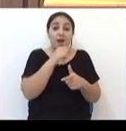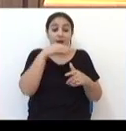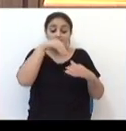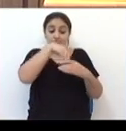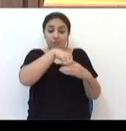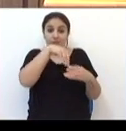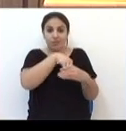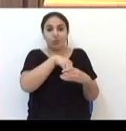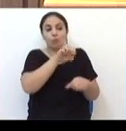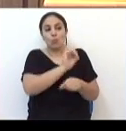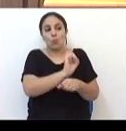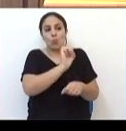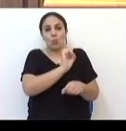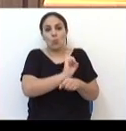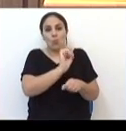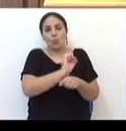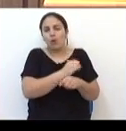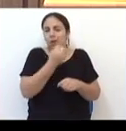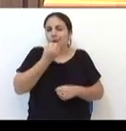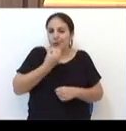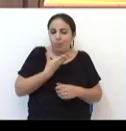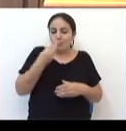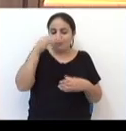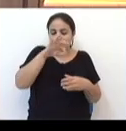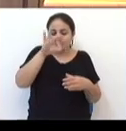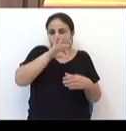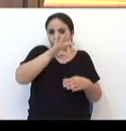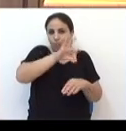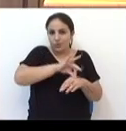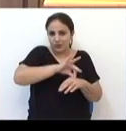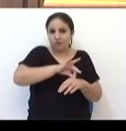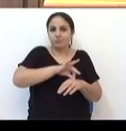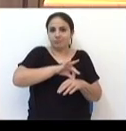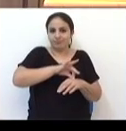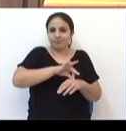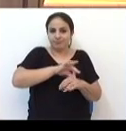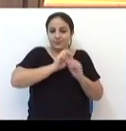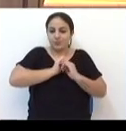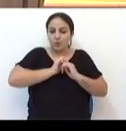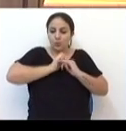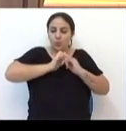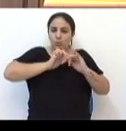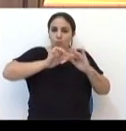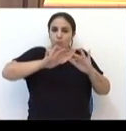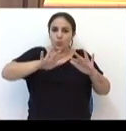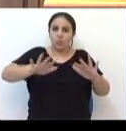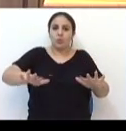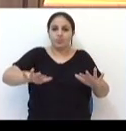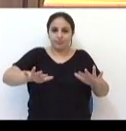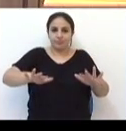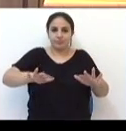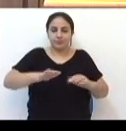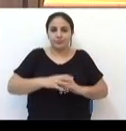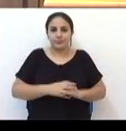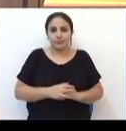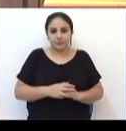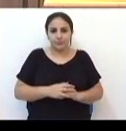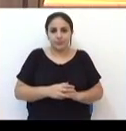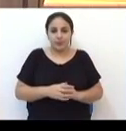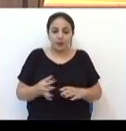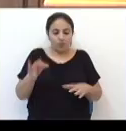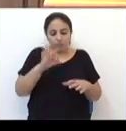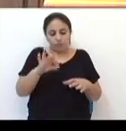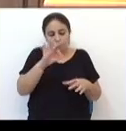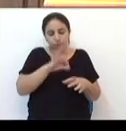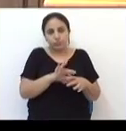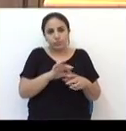fica parada e que são então aconchegantes, né, nesse é o termo de dizer, né, esses logradouros para que o mosquito Aedes aegypti possa